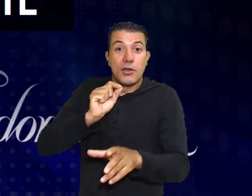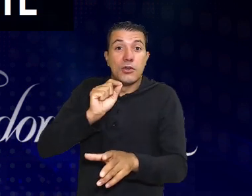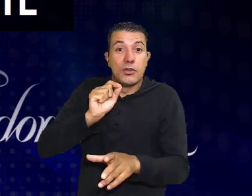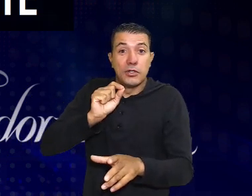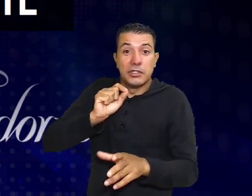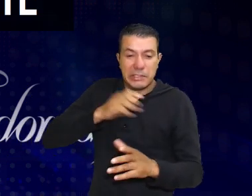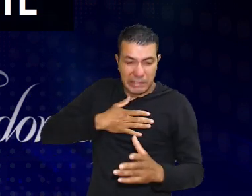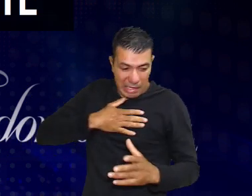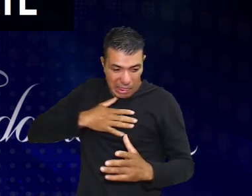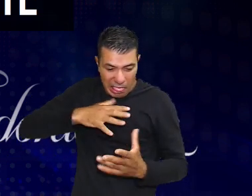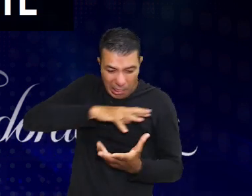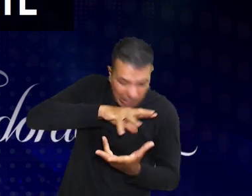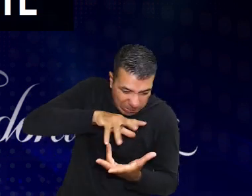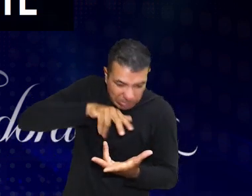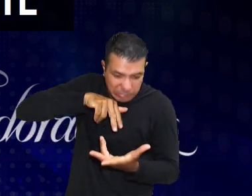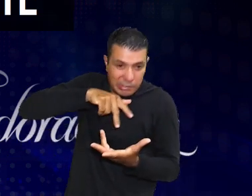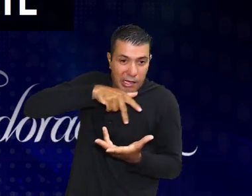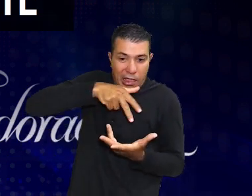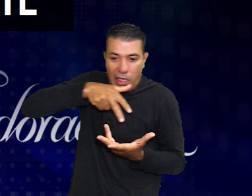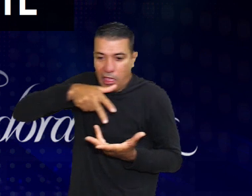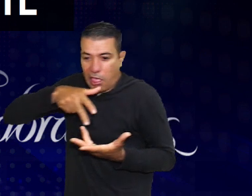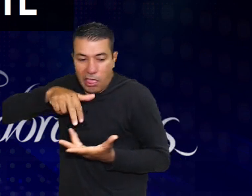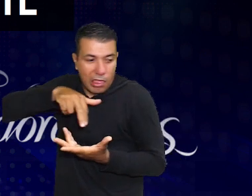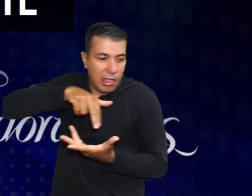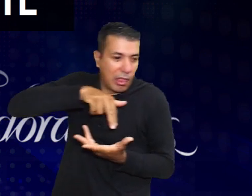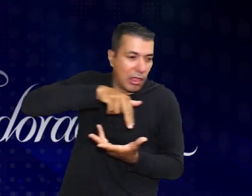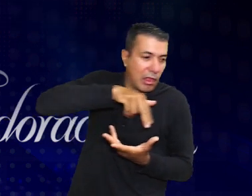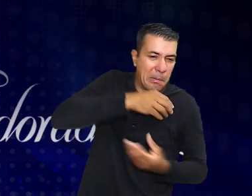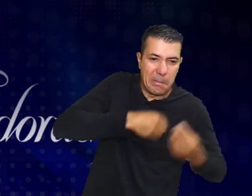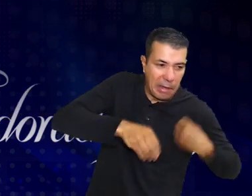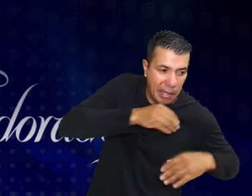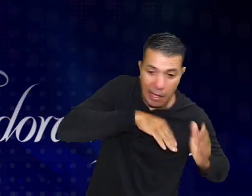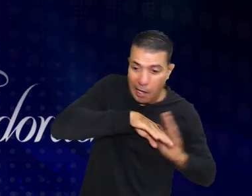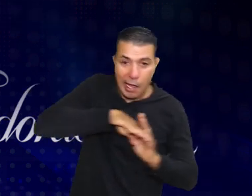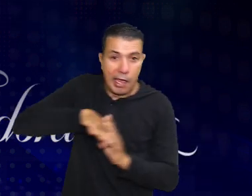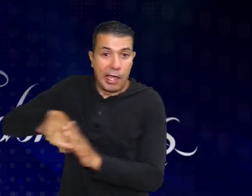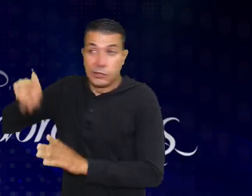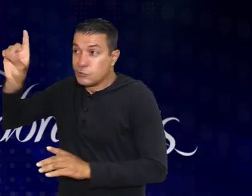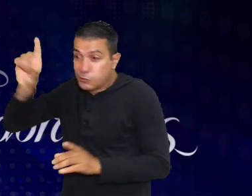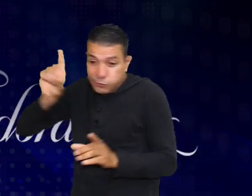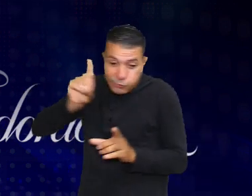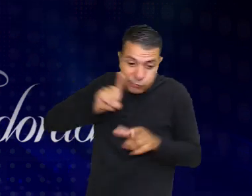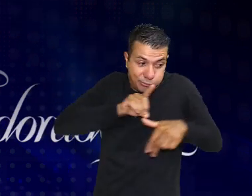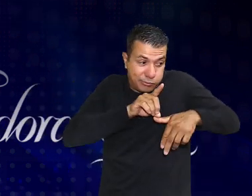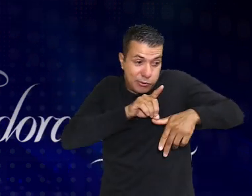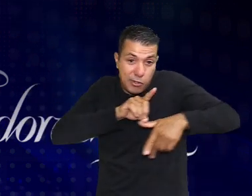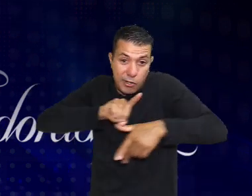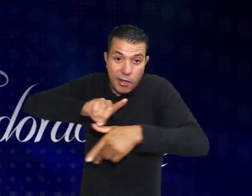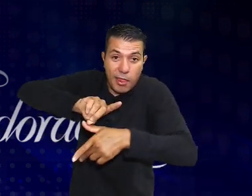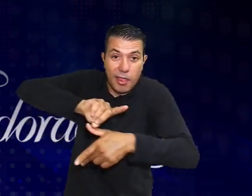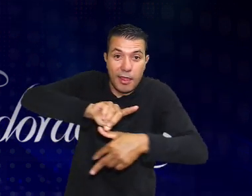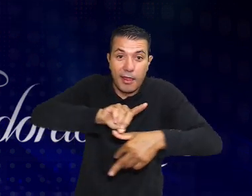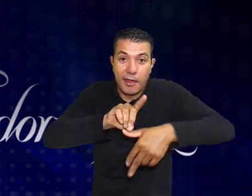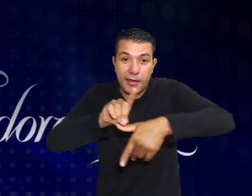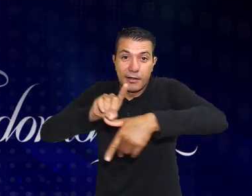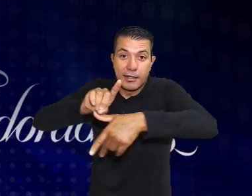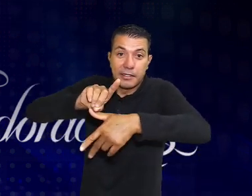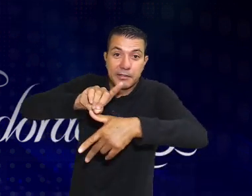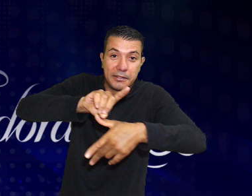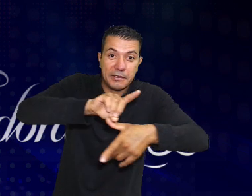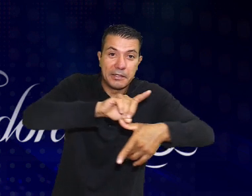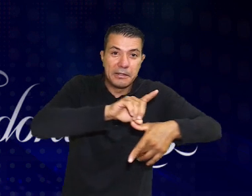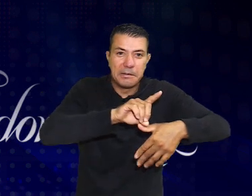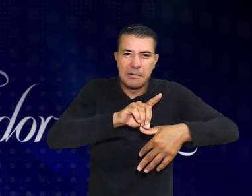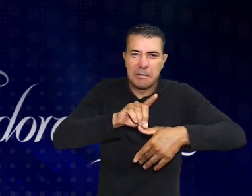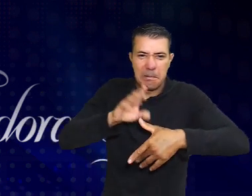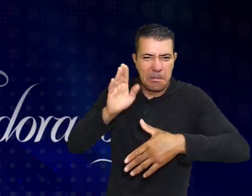pastor. E se eu andar pelo vale da sombra da morte, pelo vale da sombra da morte, eu